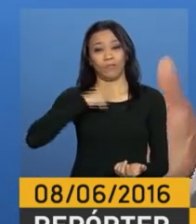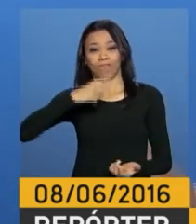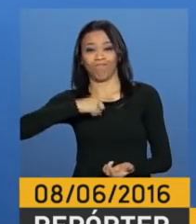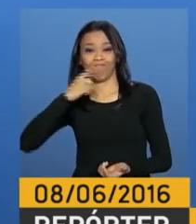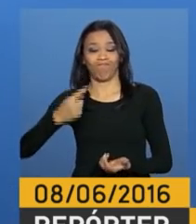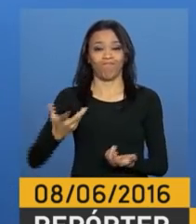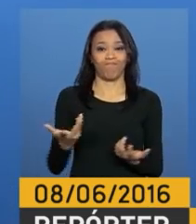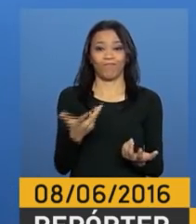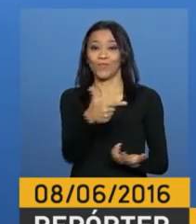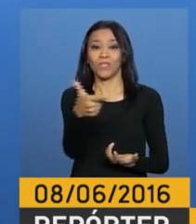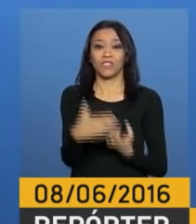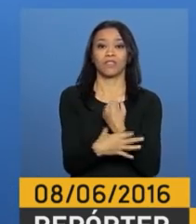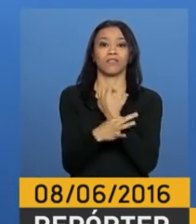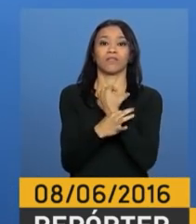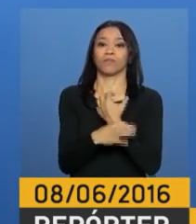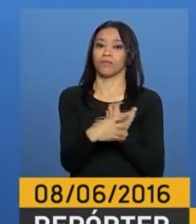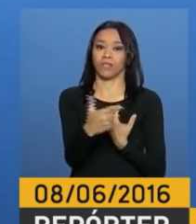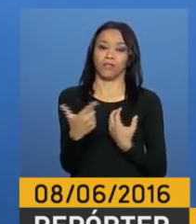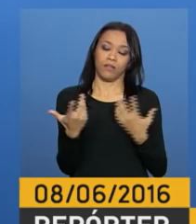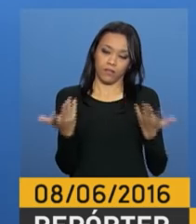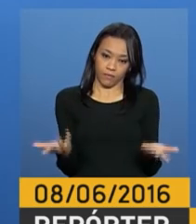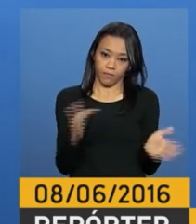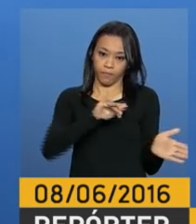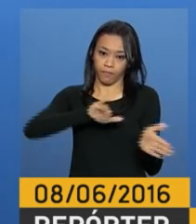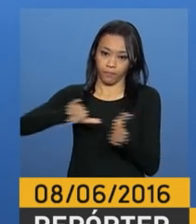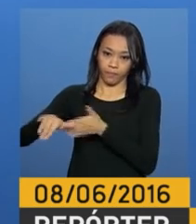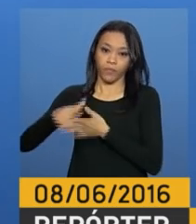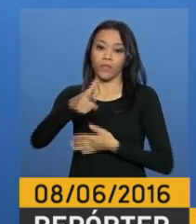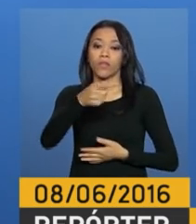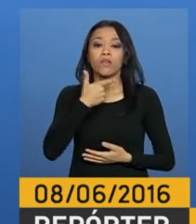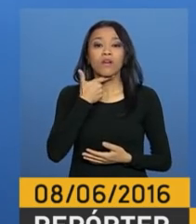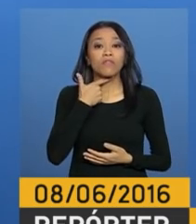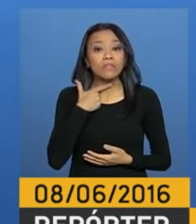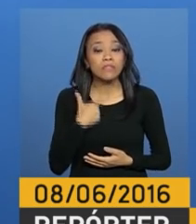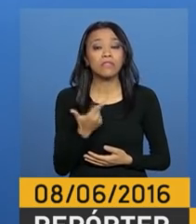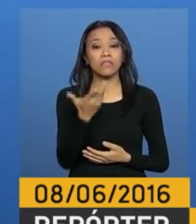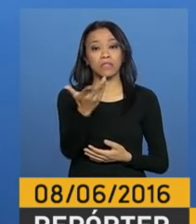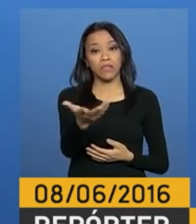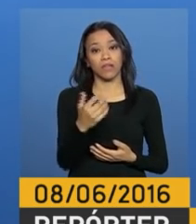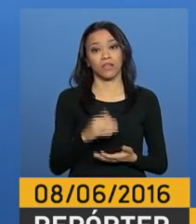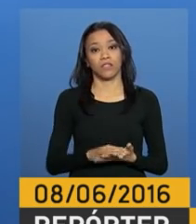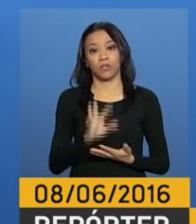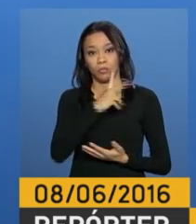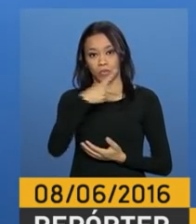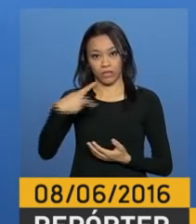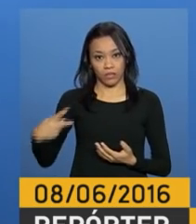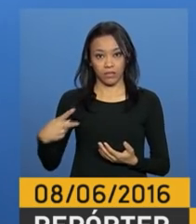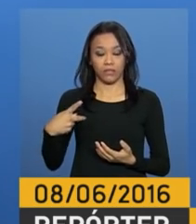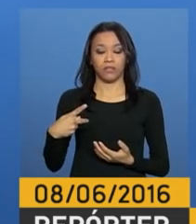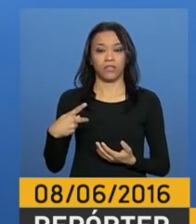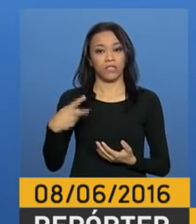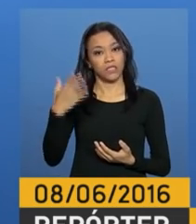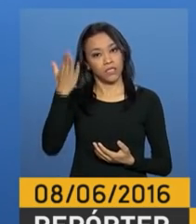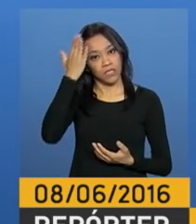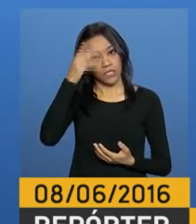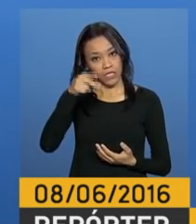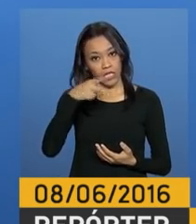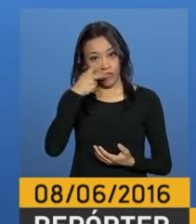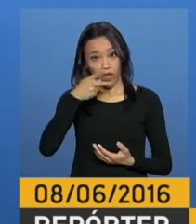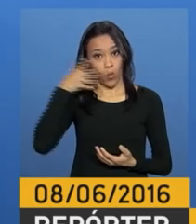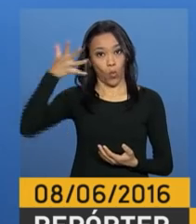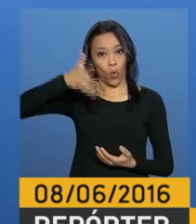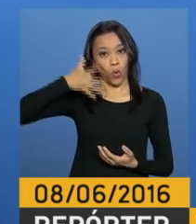o o o pleito o desejo do presidente scaf de separar a economia da